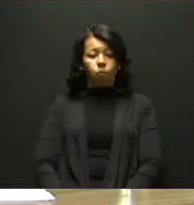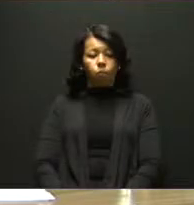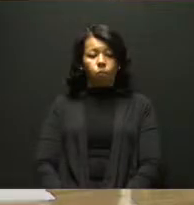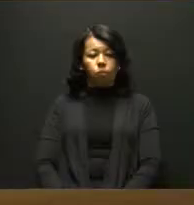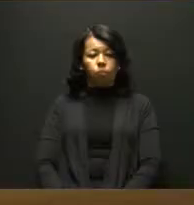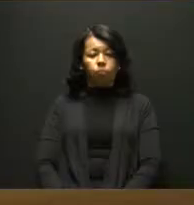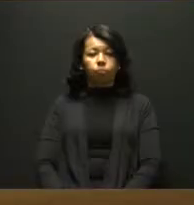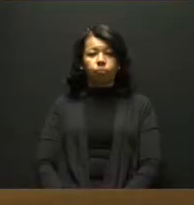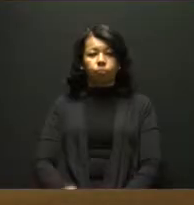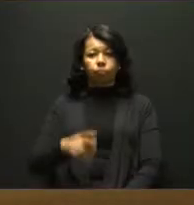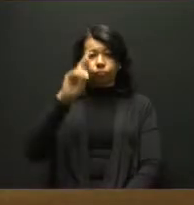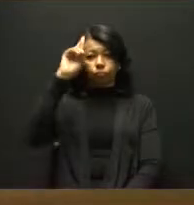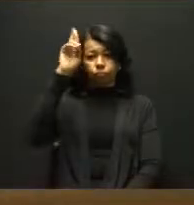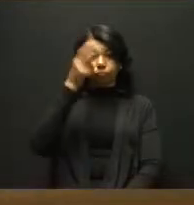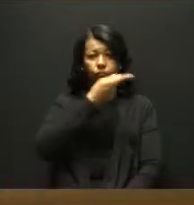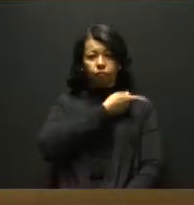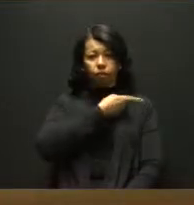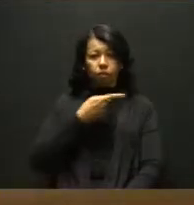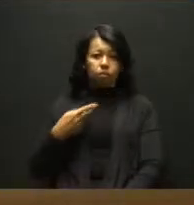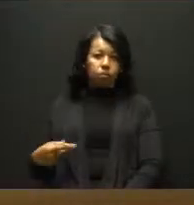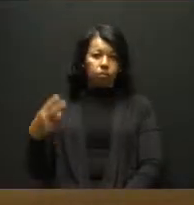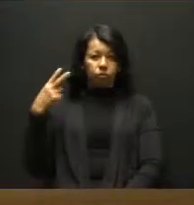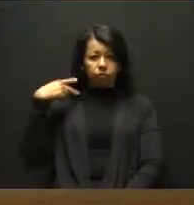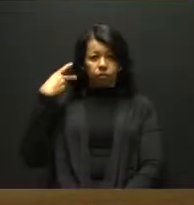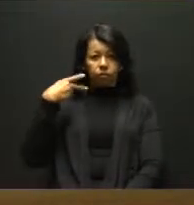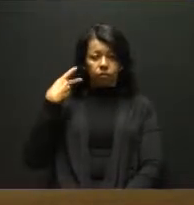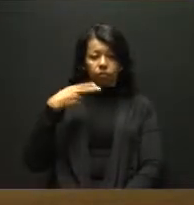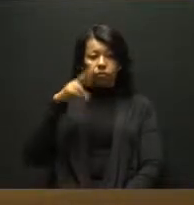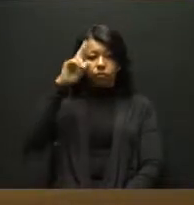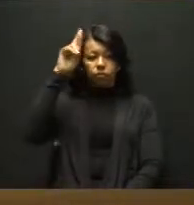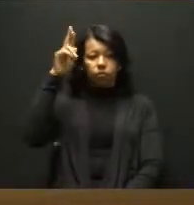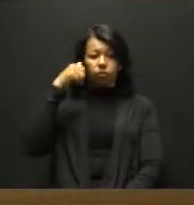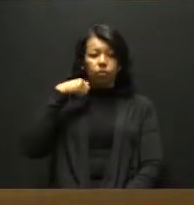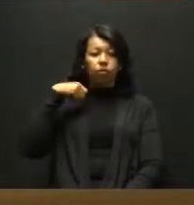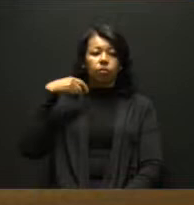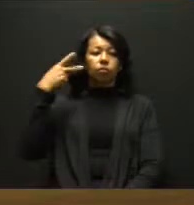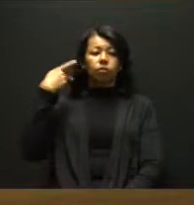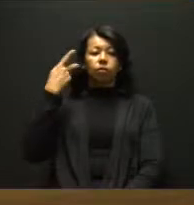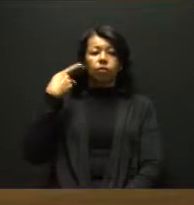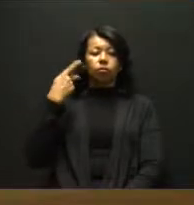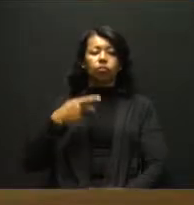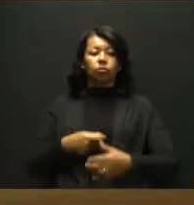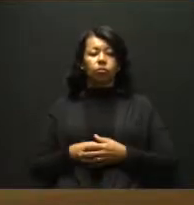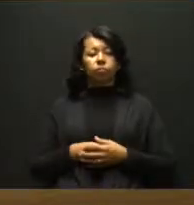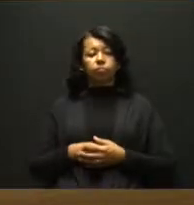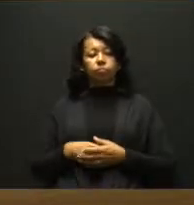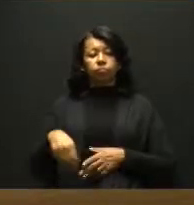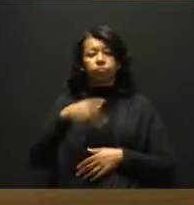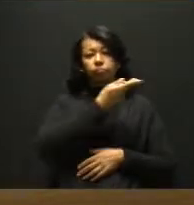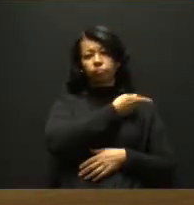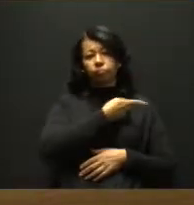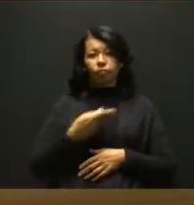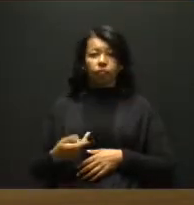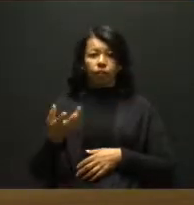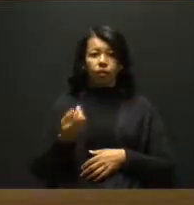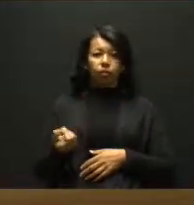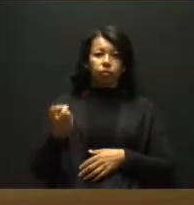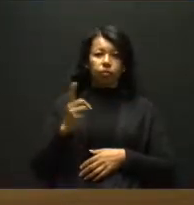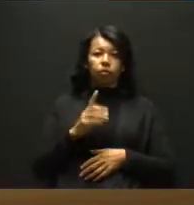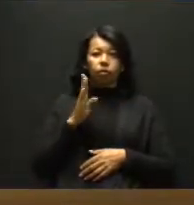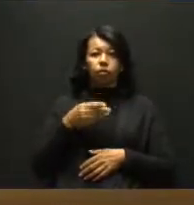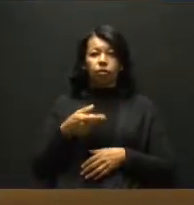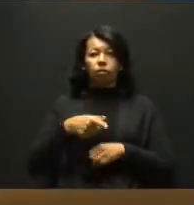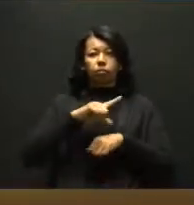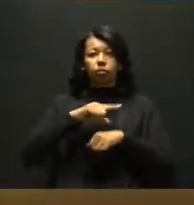o presidente senhores vereadores senhora vereadora seu presente eu quero que já antecipava vereador